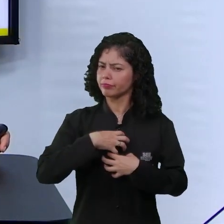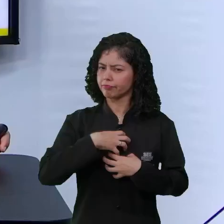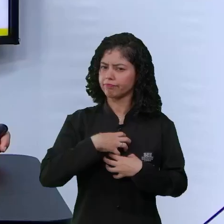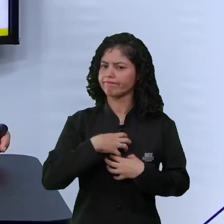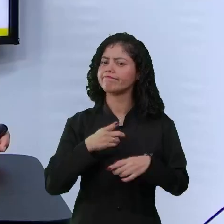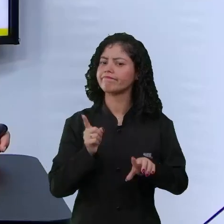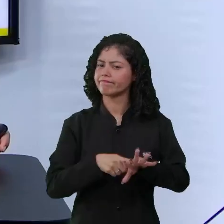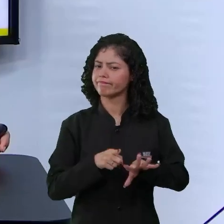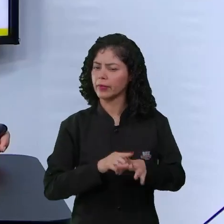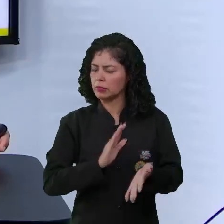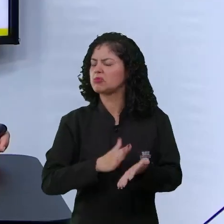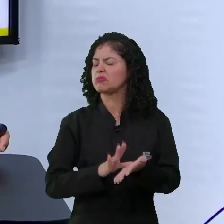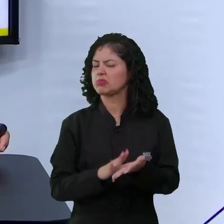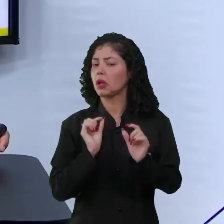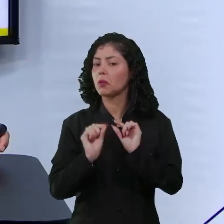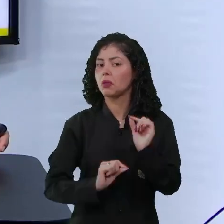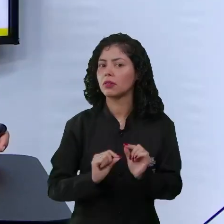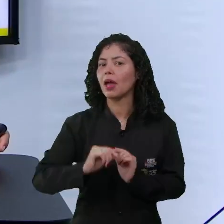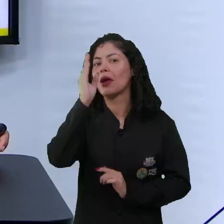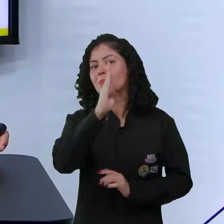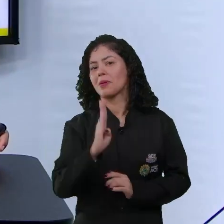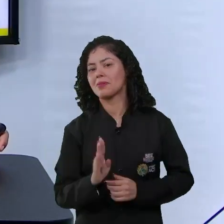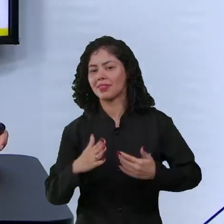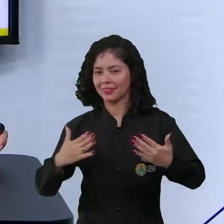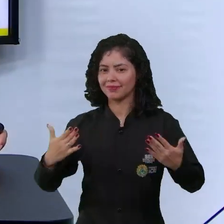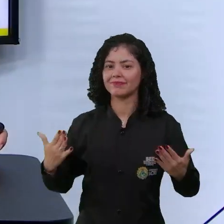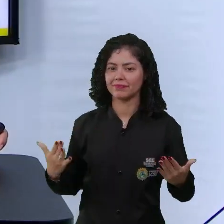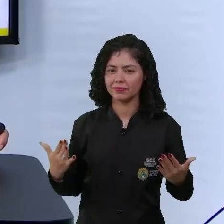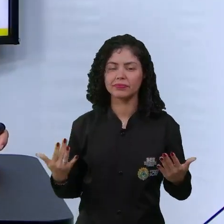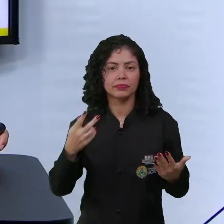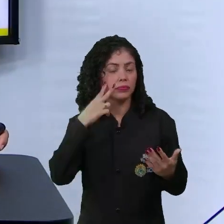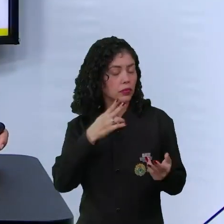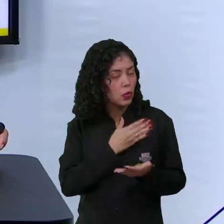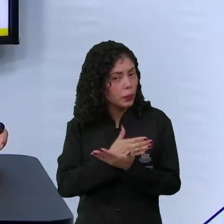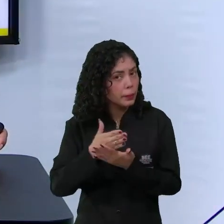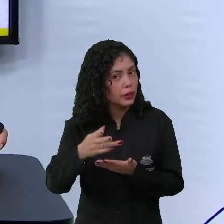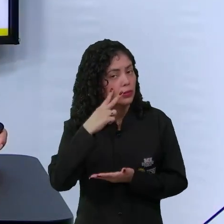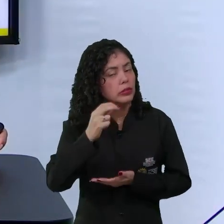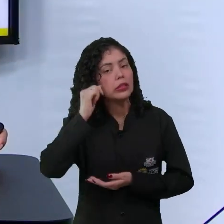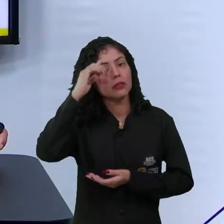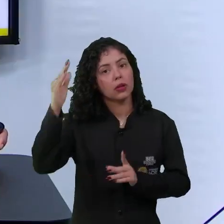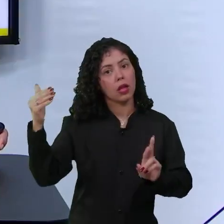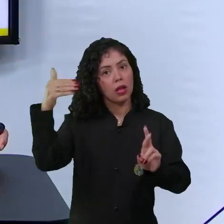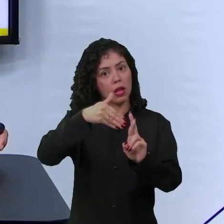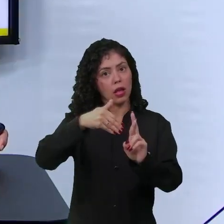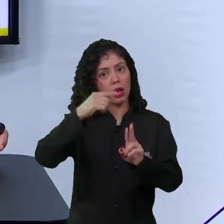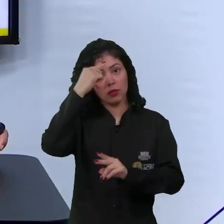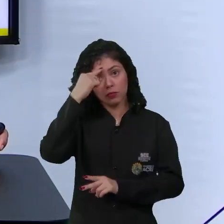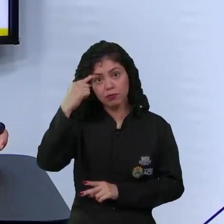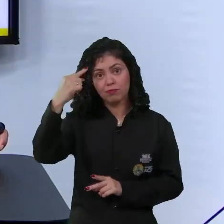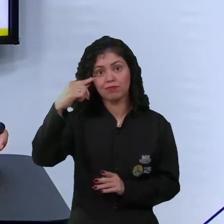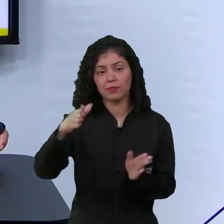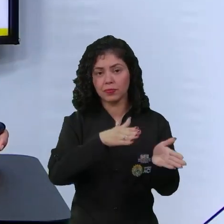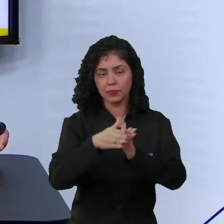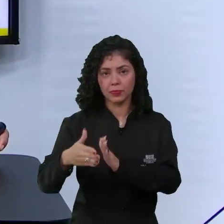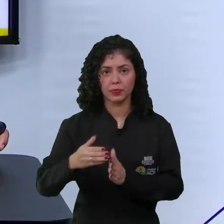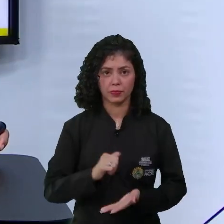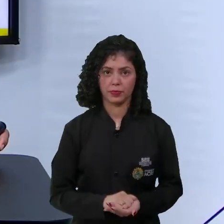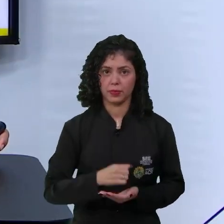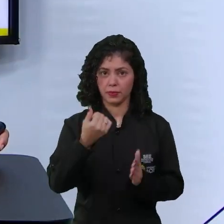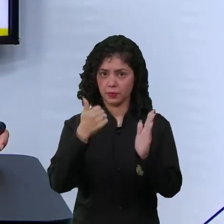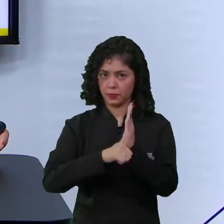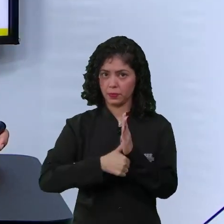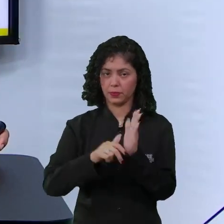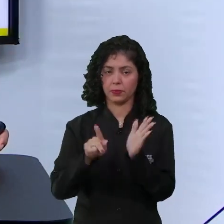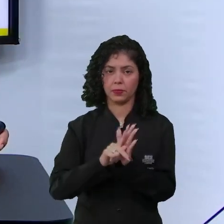ele tem samba, ele é o quê? Ele é brasileiro. Você já começa a fazer uma referência, a uma alusão a partir da